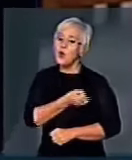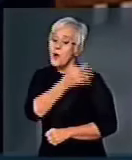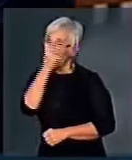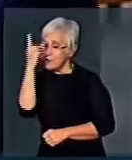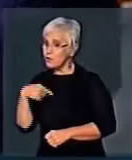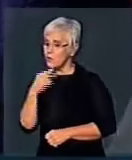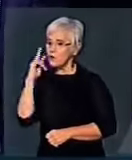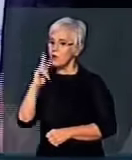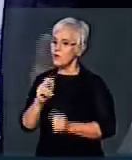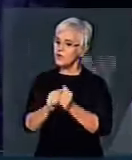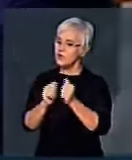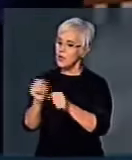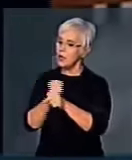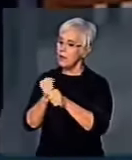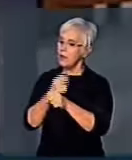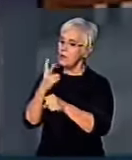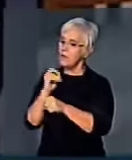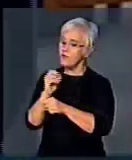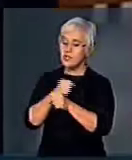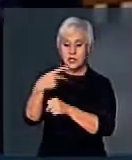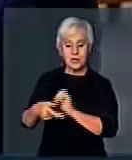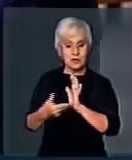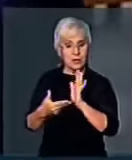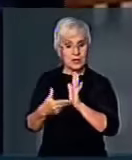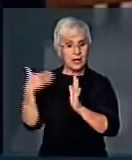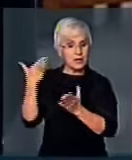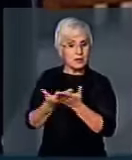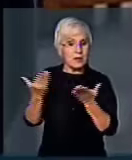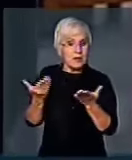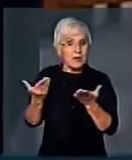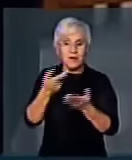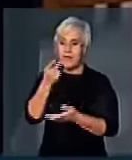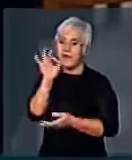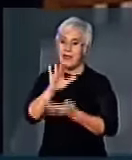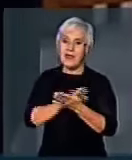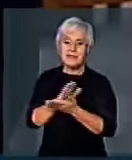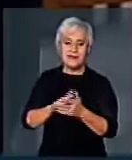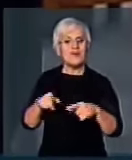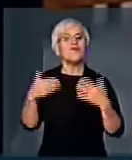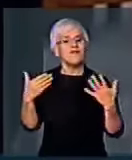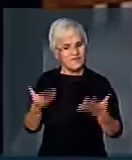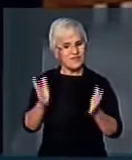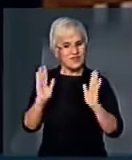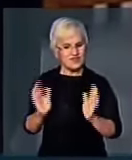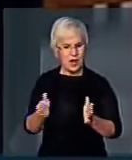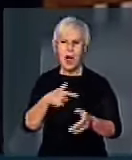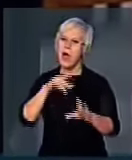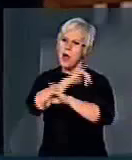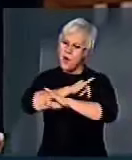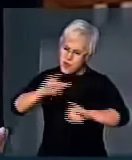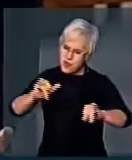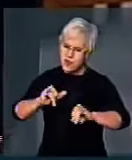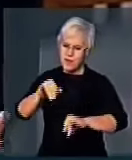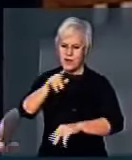nós ouvimos que durante 20 anos essa casa não foi ouvida. Pois bem, eu quero então aqui só parabenizar, e eu acho que foi um recado à